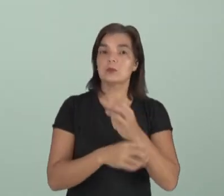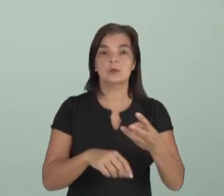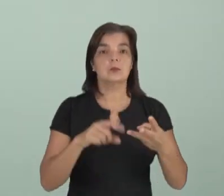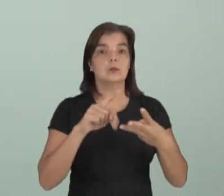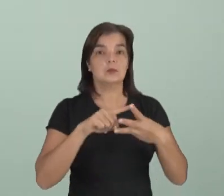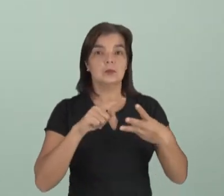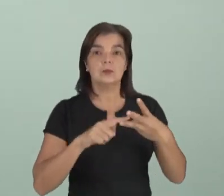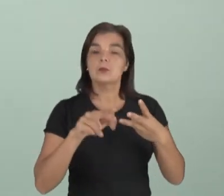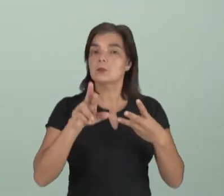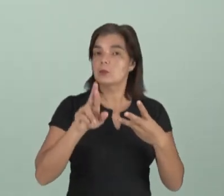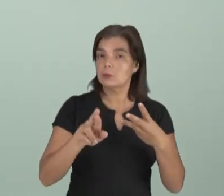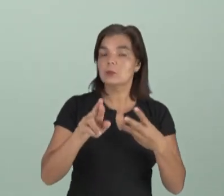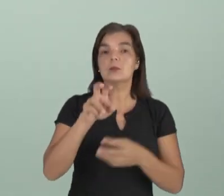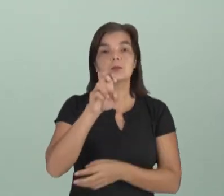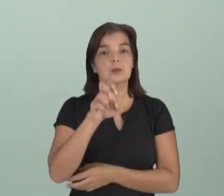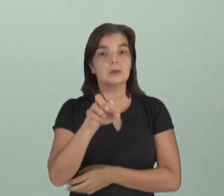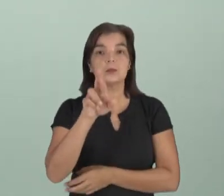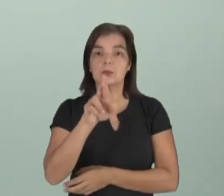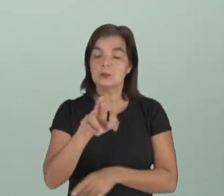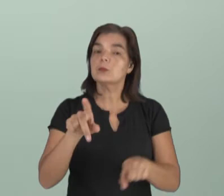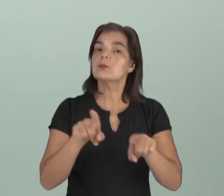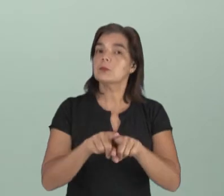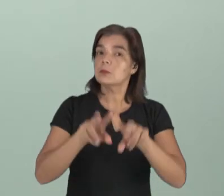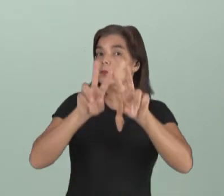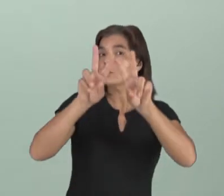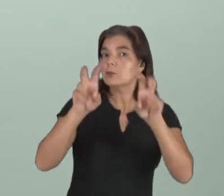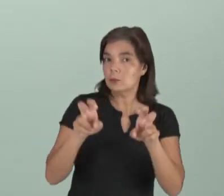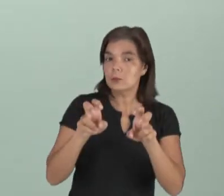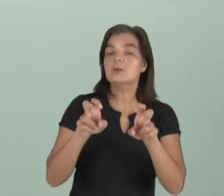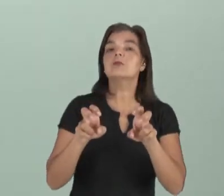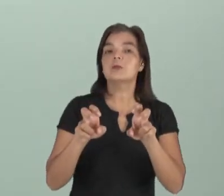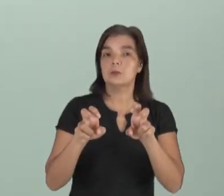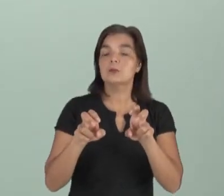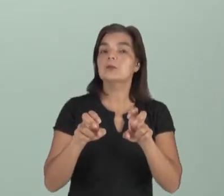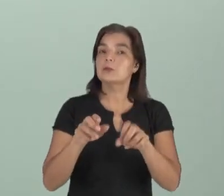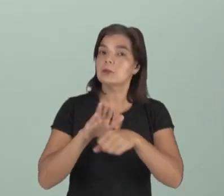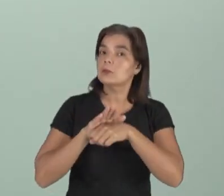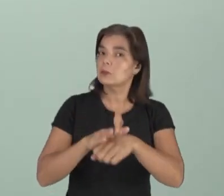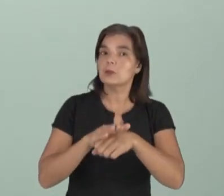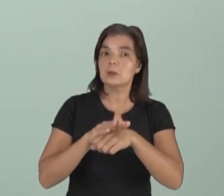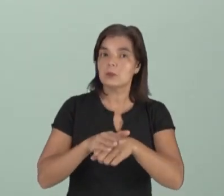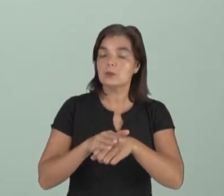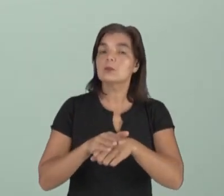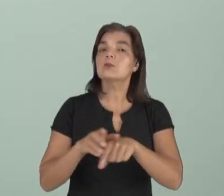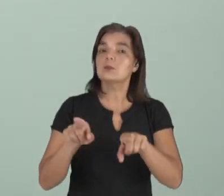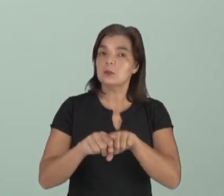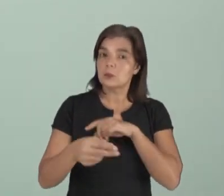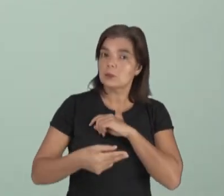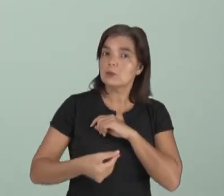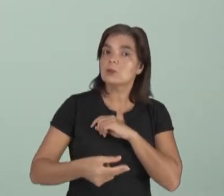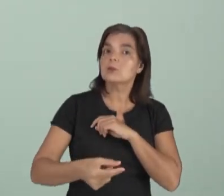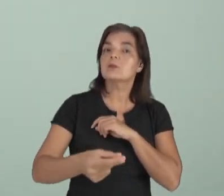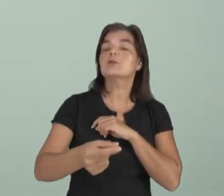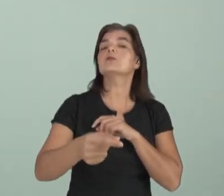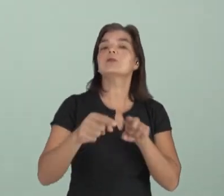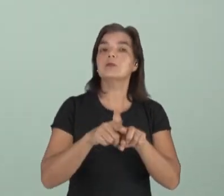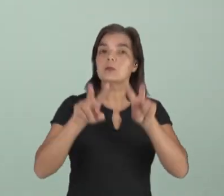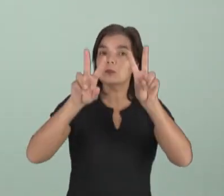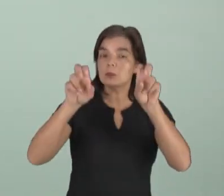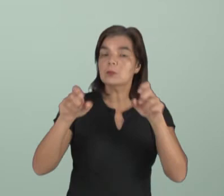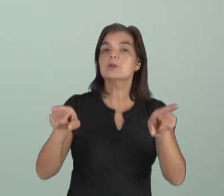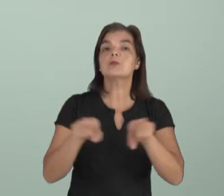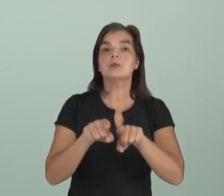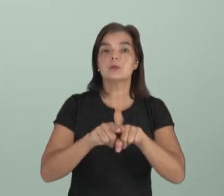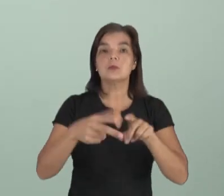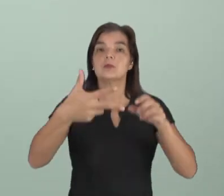3 R's, a questão dos 5 R's, são temas, pessoal, que vão acompanhar vocês aí por muito tempo. São temas que